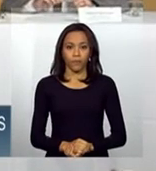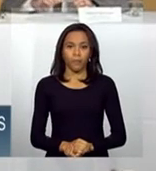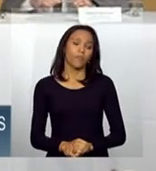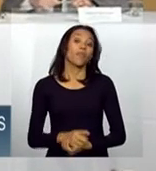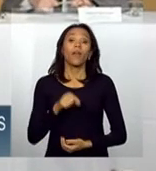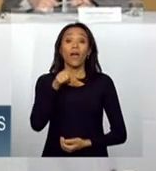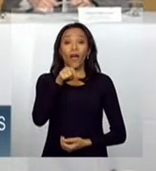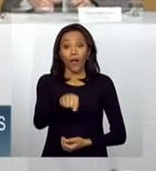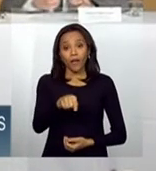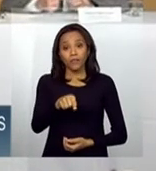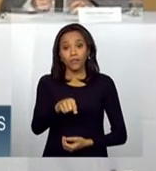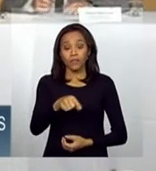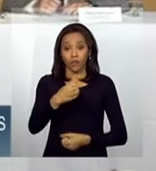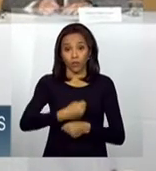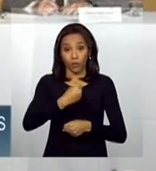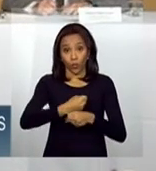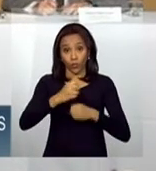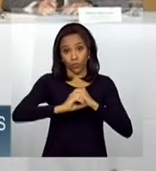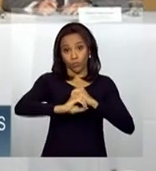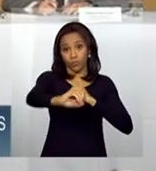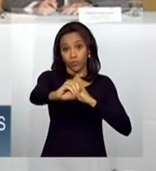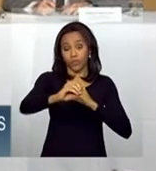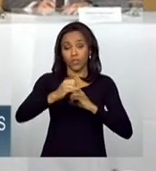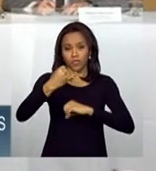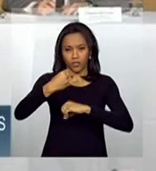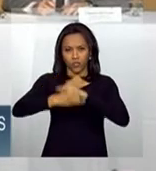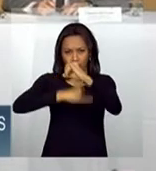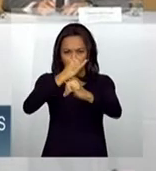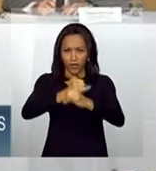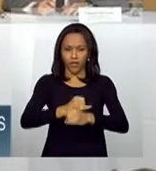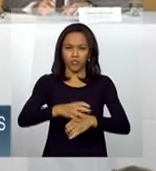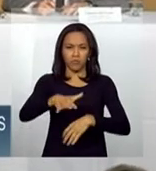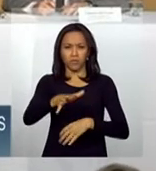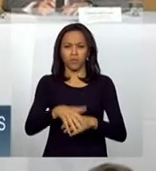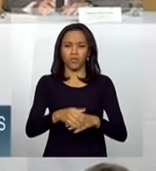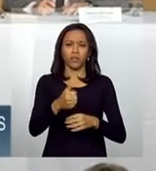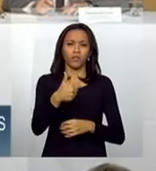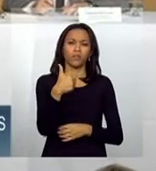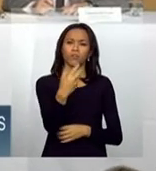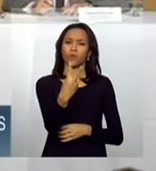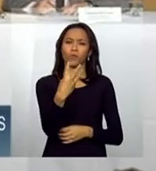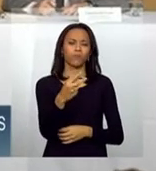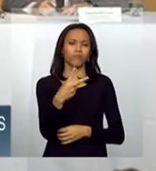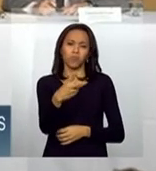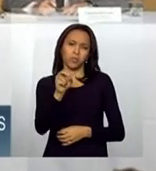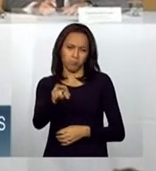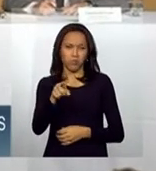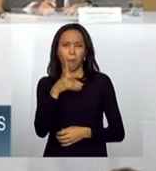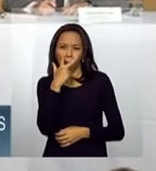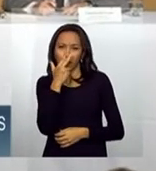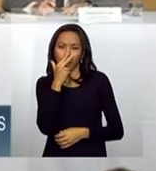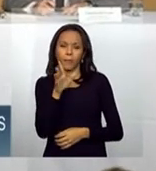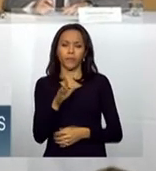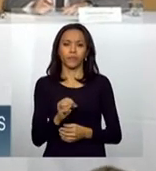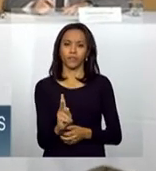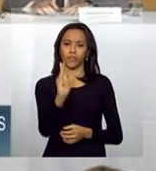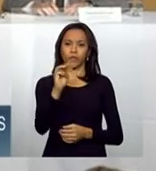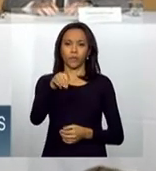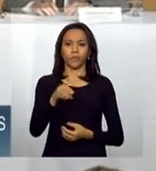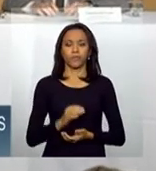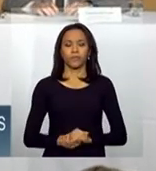Essa linha tem 2.500 quilômetros, mais ou menos 2.500 quilômetros, entre Tucuruí e Manaus, se eu não estou enganado.